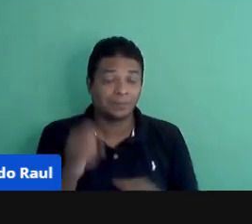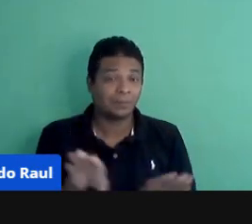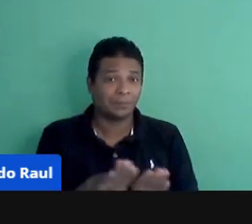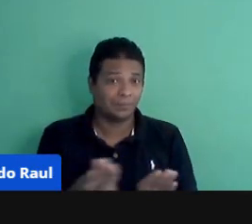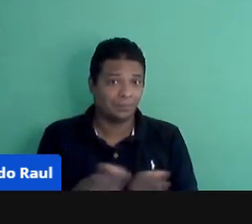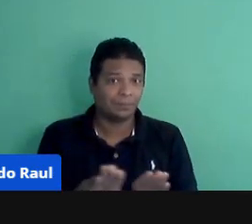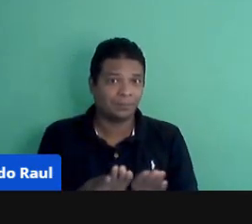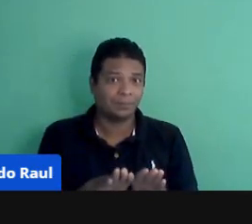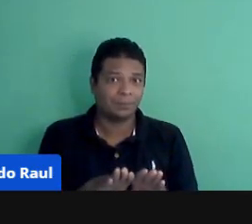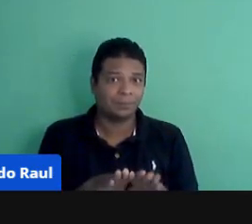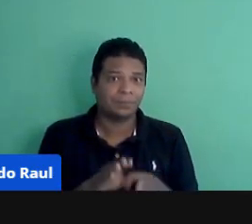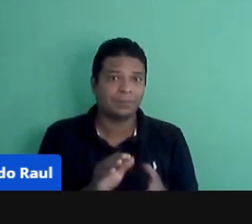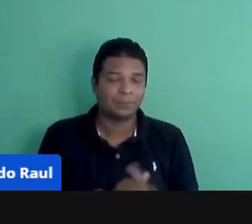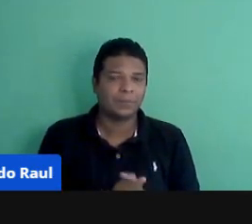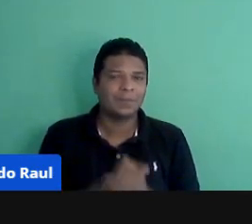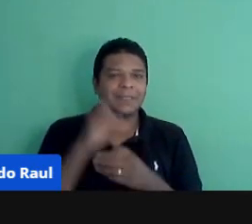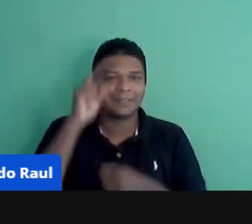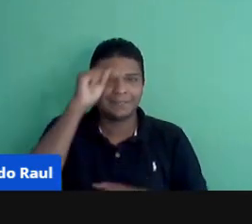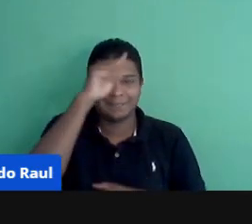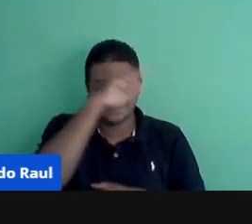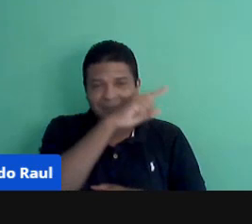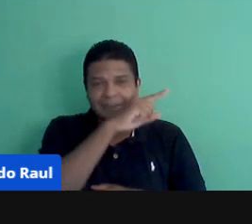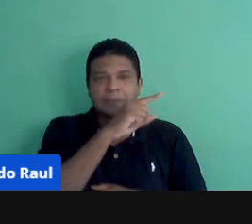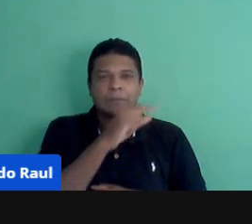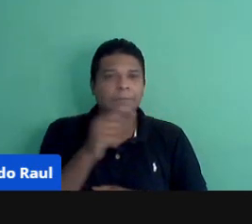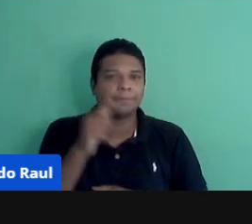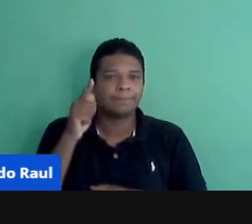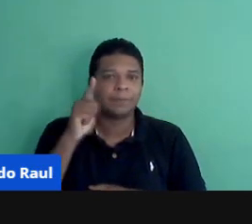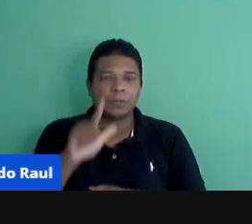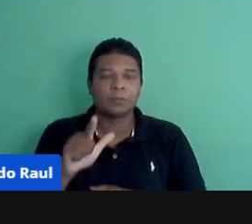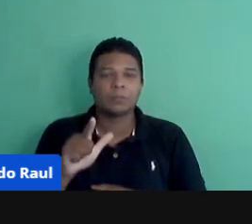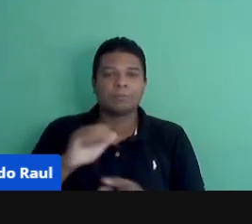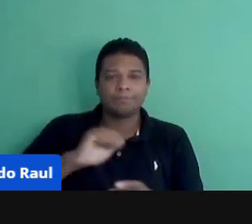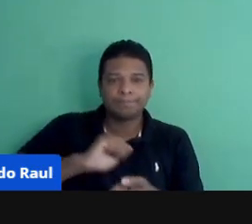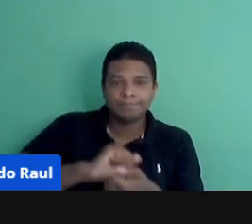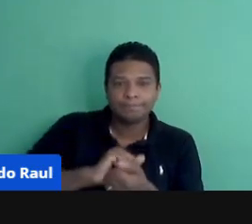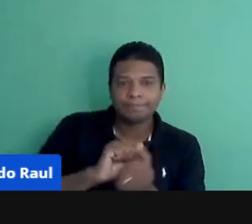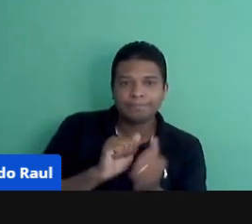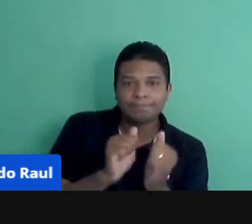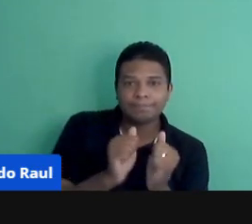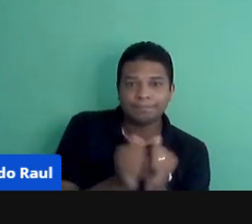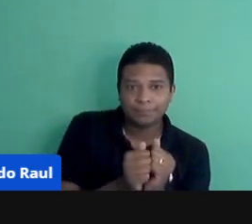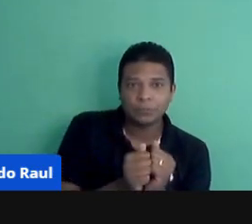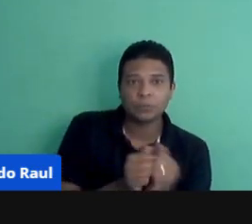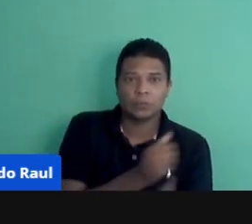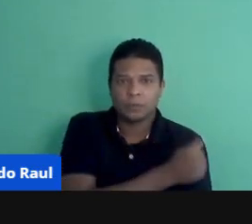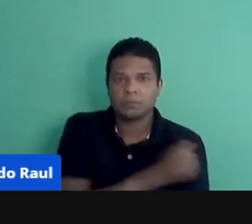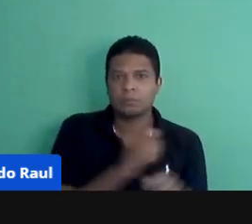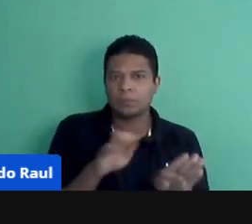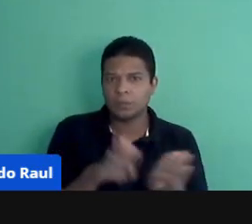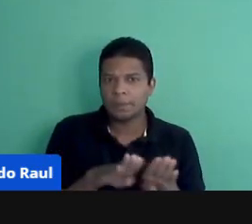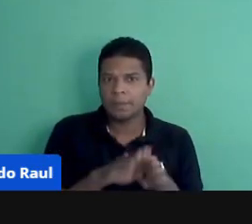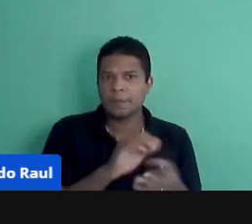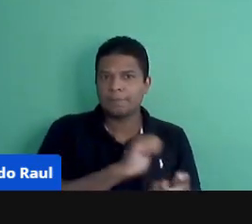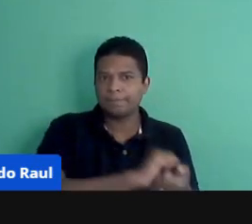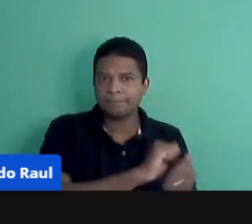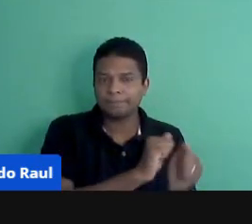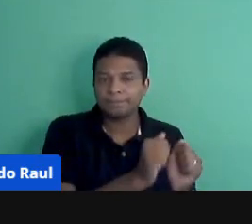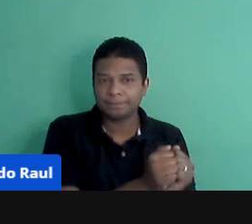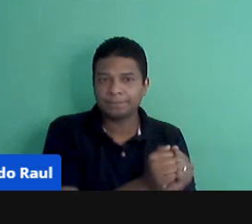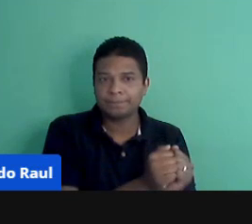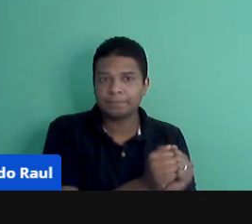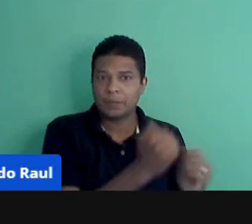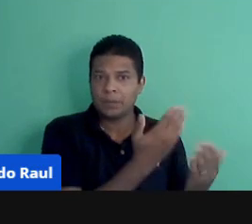Né? Então, foi difícil, até nós conseguimos nos adaptar, eles também tiveram que se adaptar, que as aulas elas